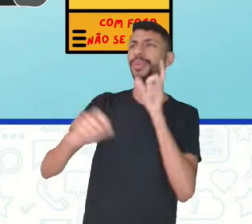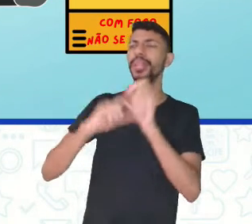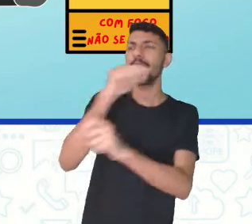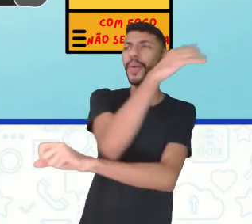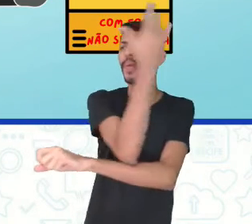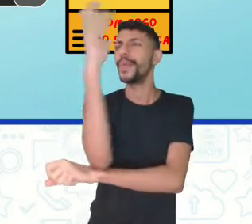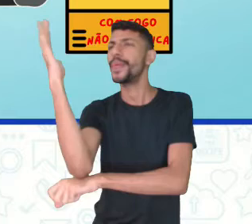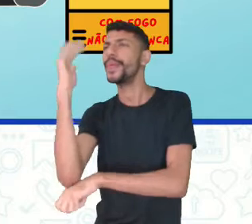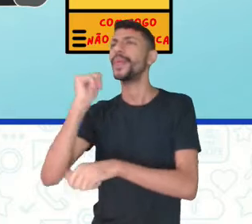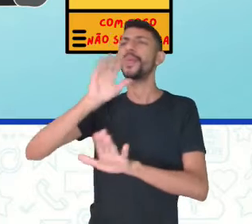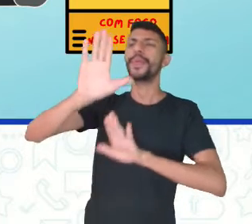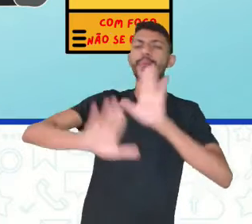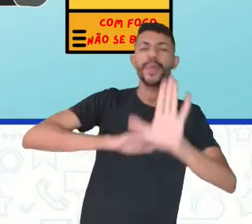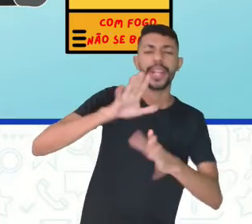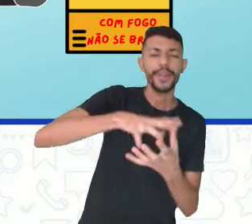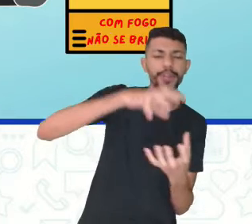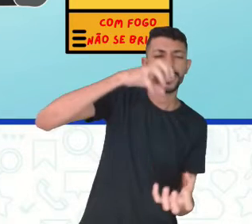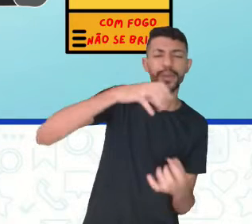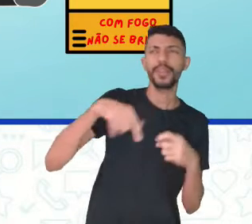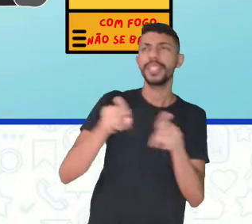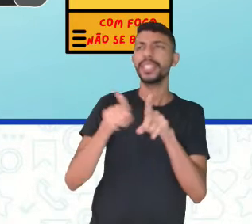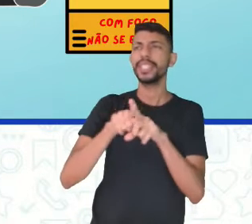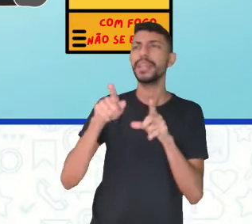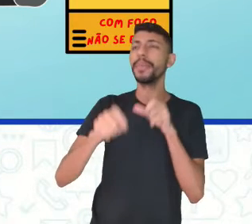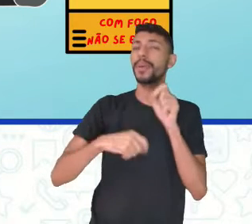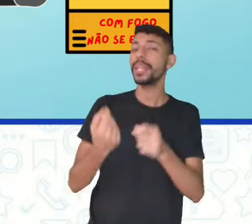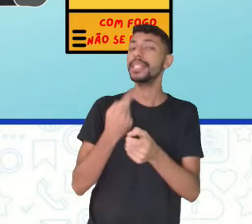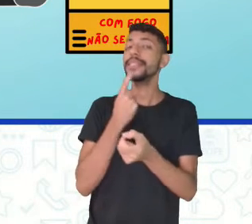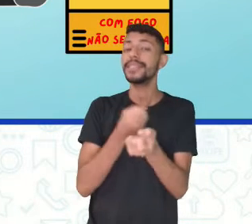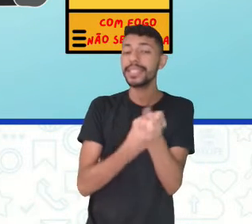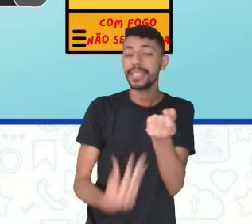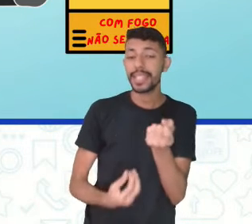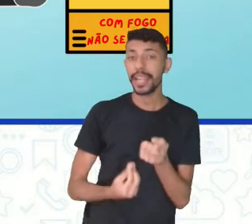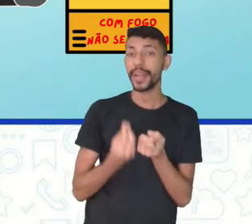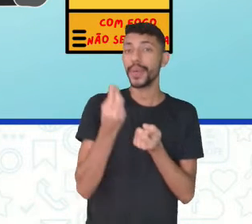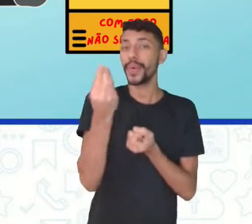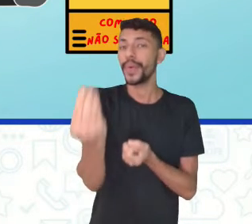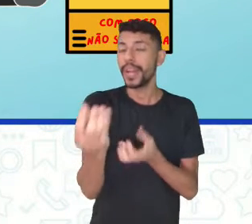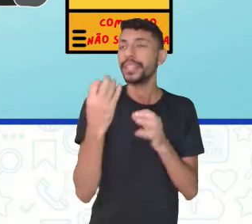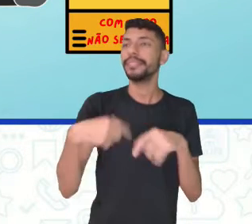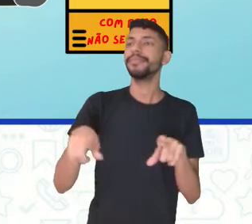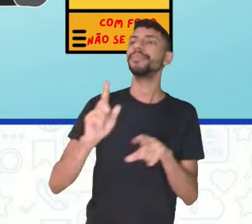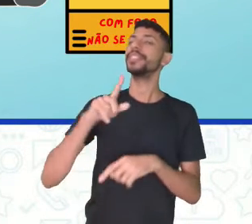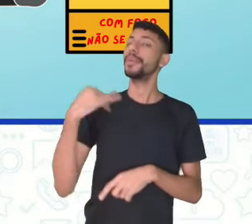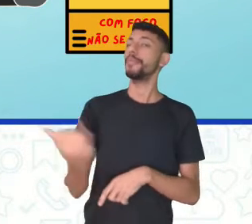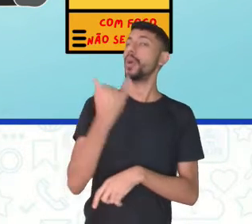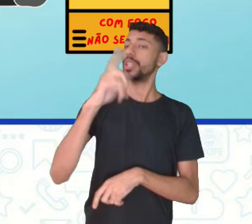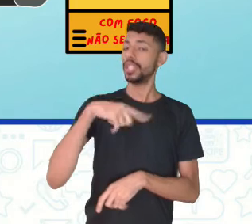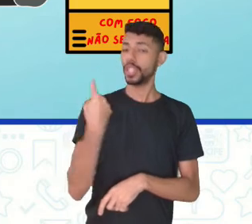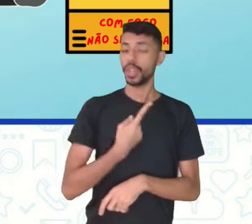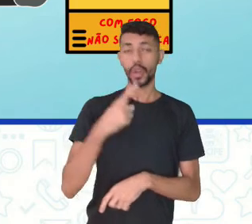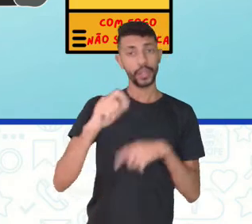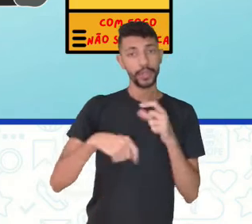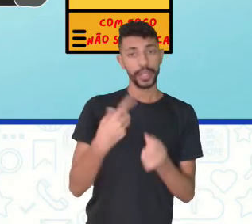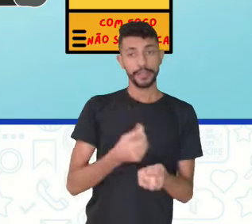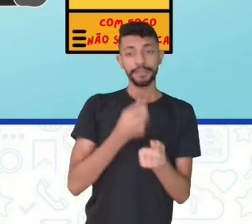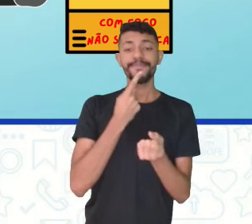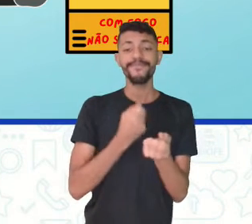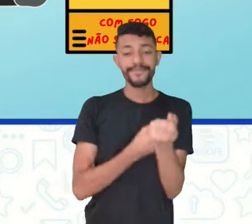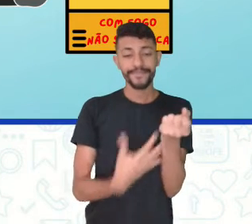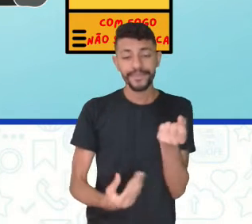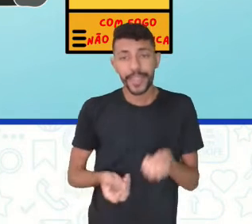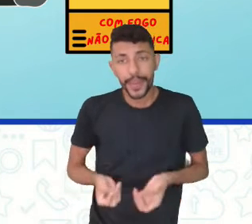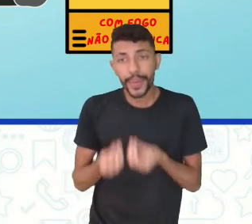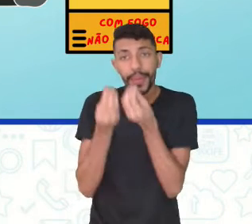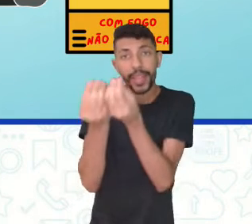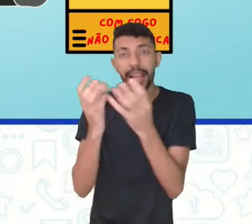com o idoso, a questão da doação de sangue, a importância, gente, de sermos doadores, de vocês, alunos, incentivar os